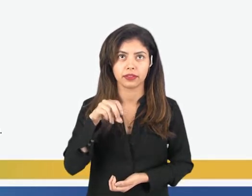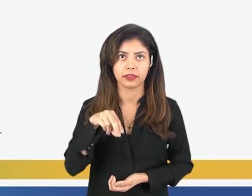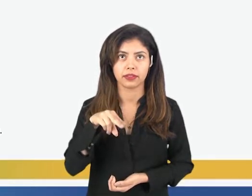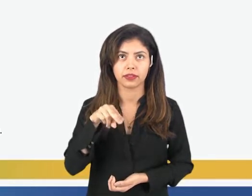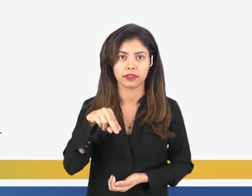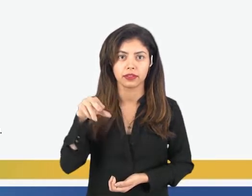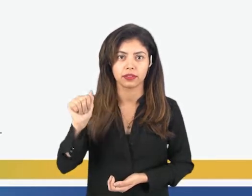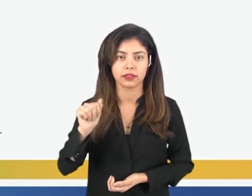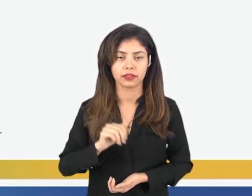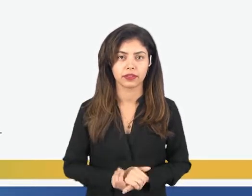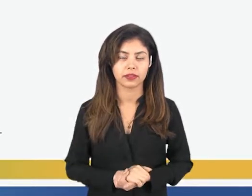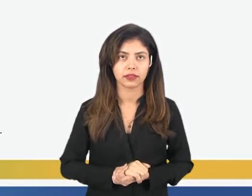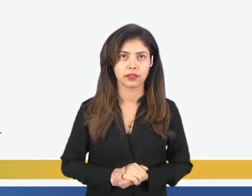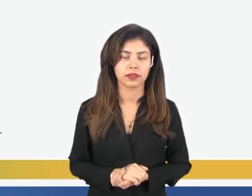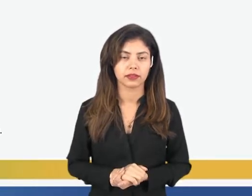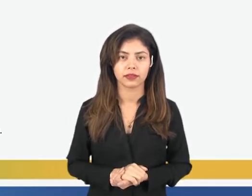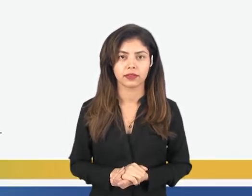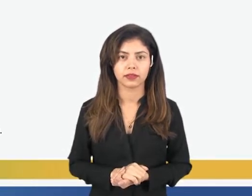Madonna,